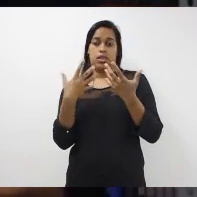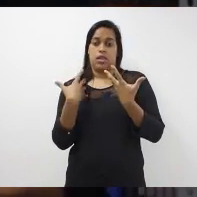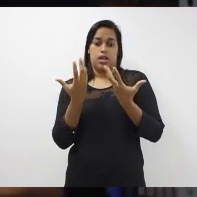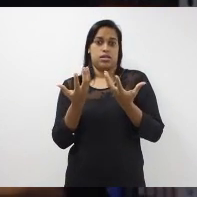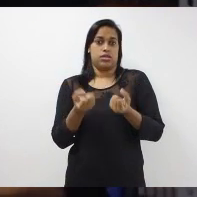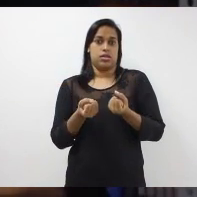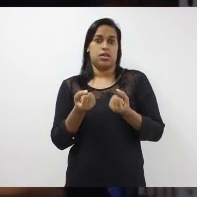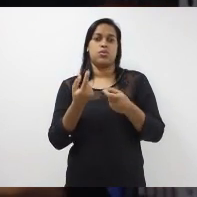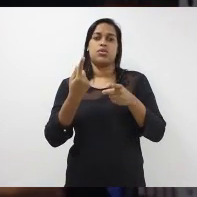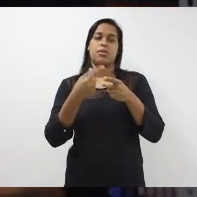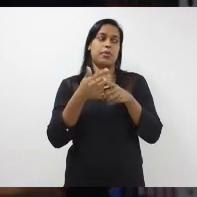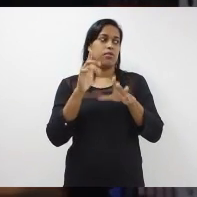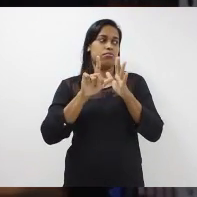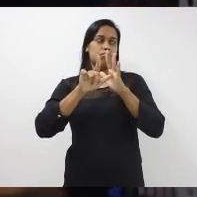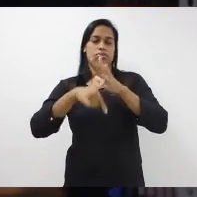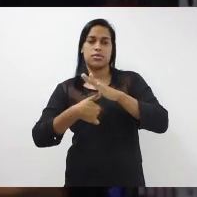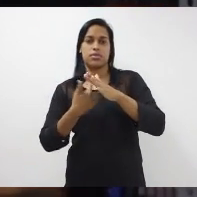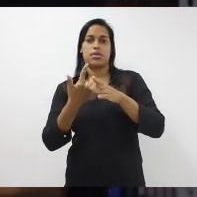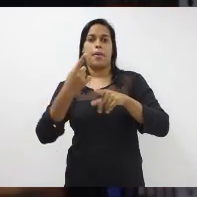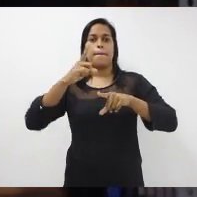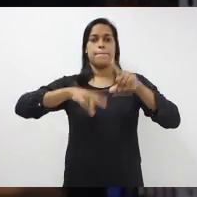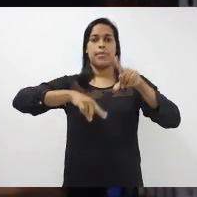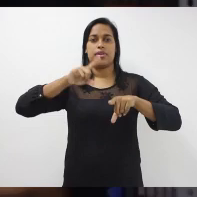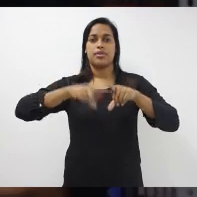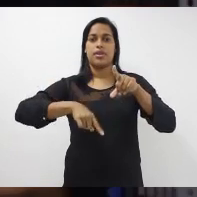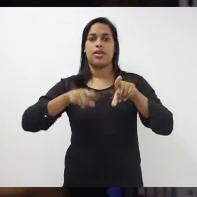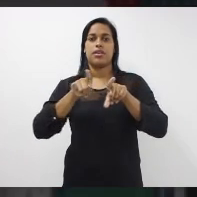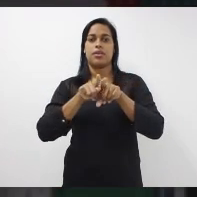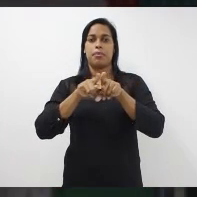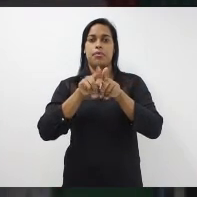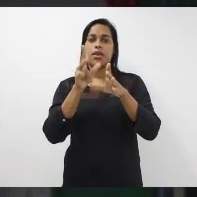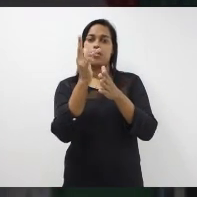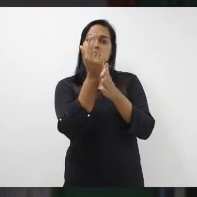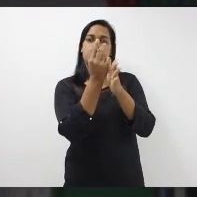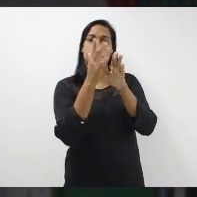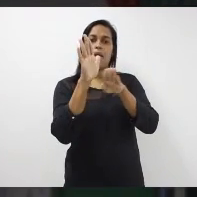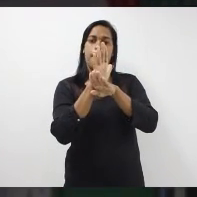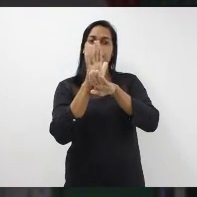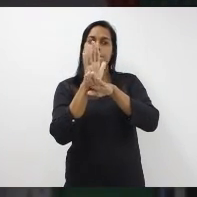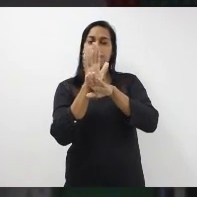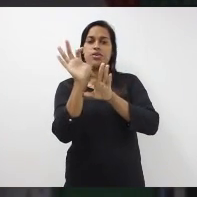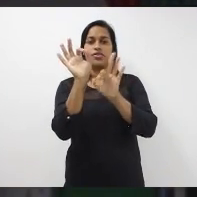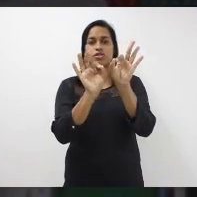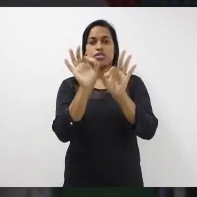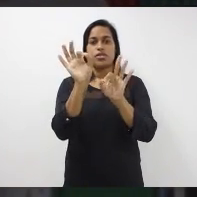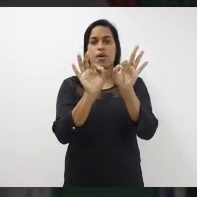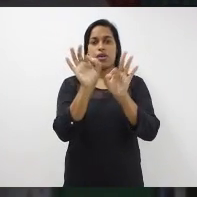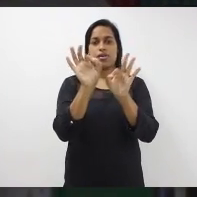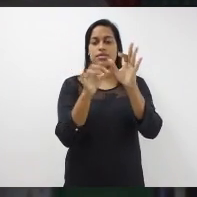falta de matéria-prima e abalos à imagem da organização no mercado.